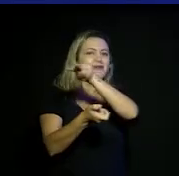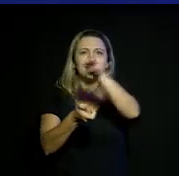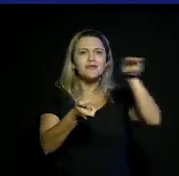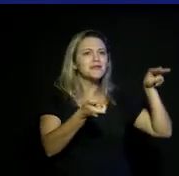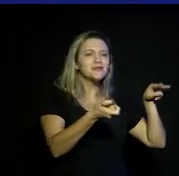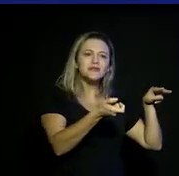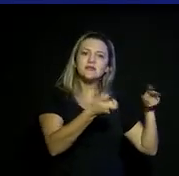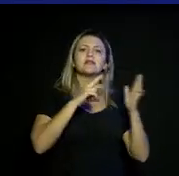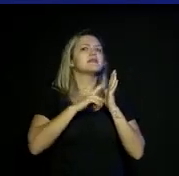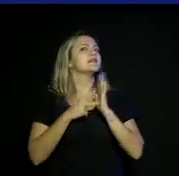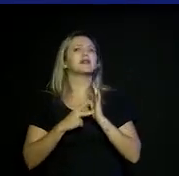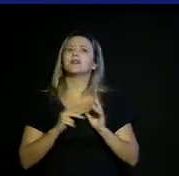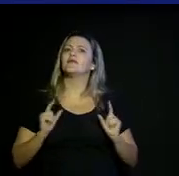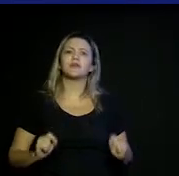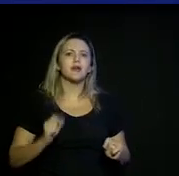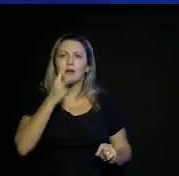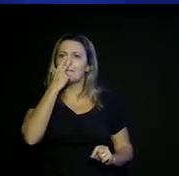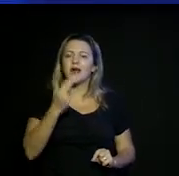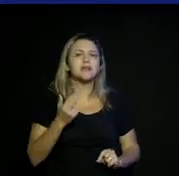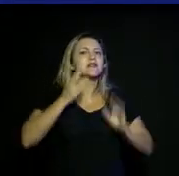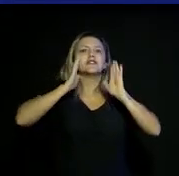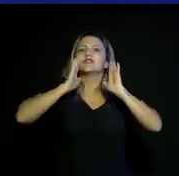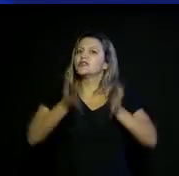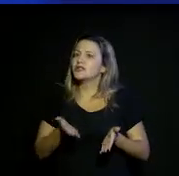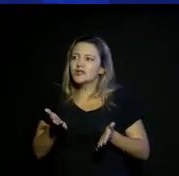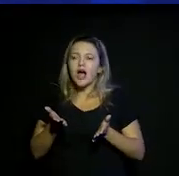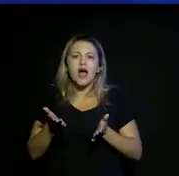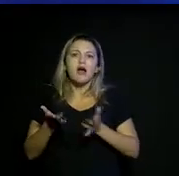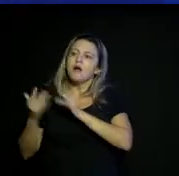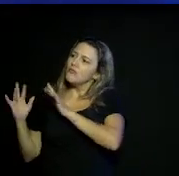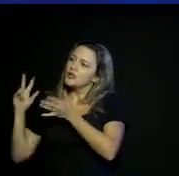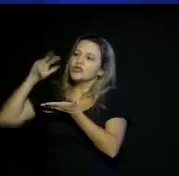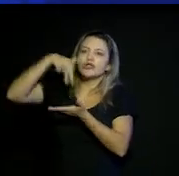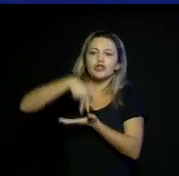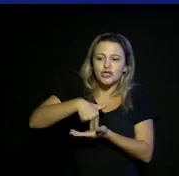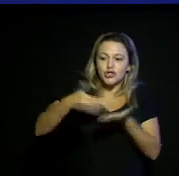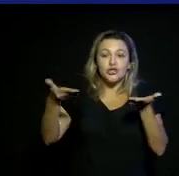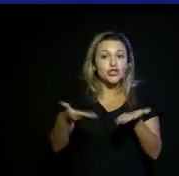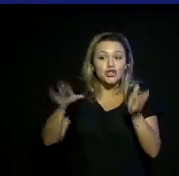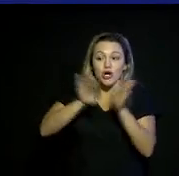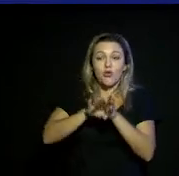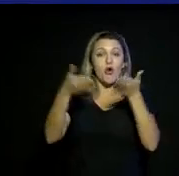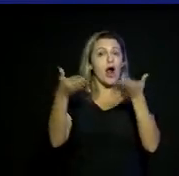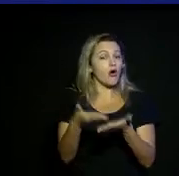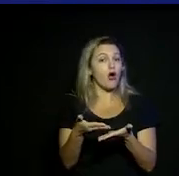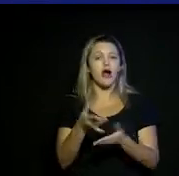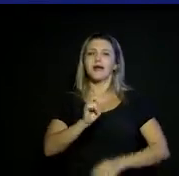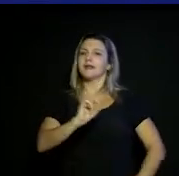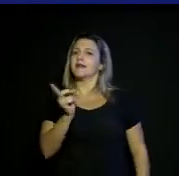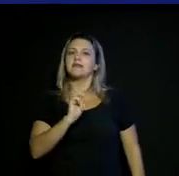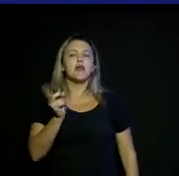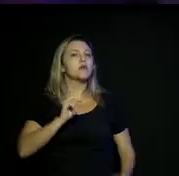1000. Não significa que vocês chegaram agora. Significa que a minha luz se ampliou ao ponto de